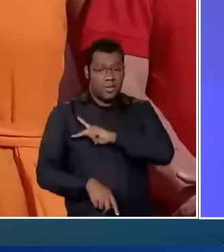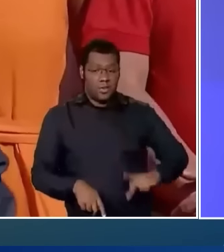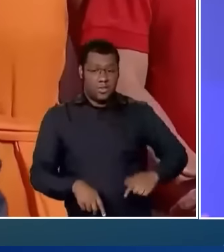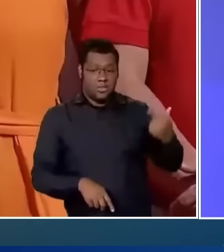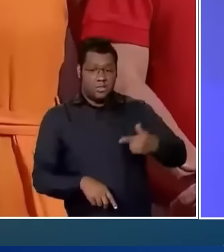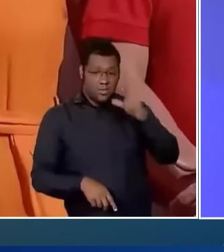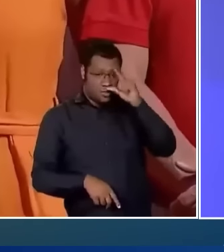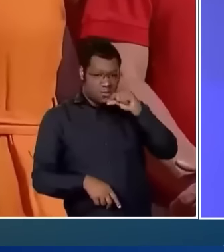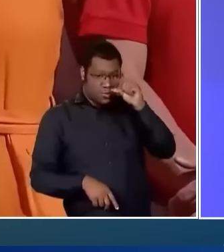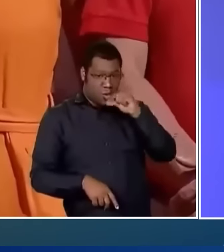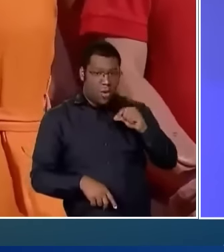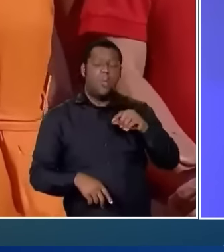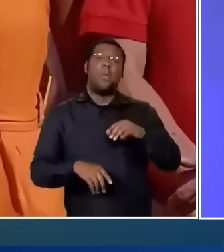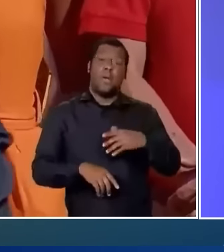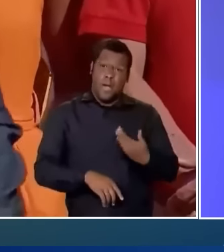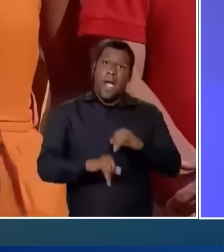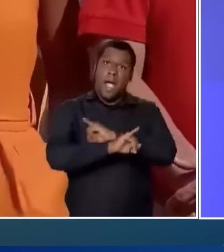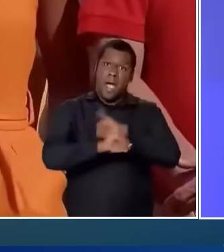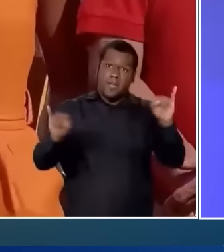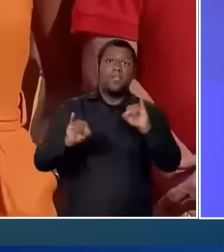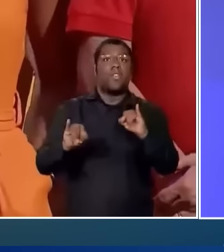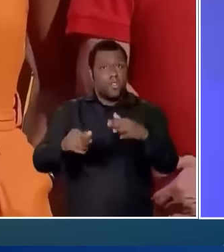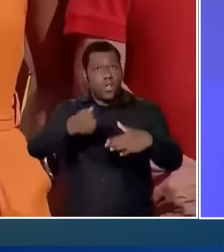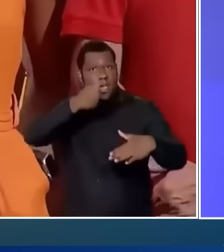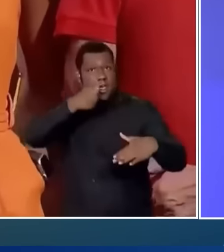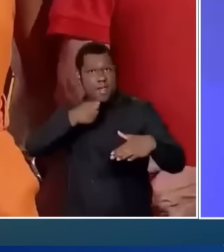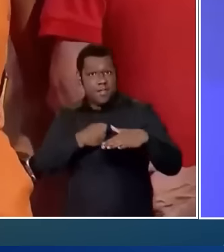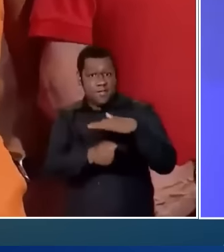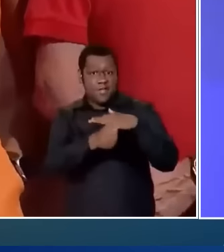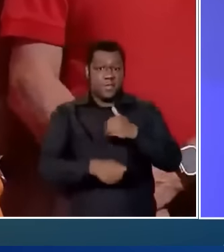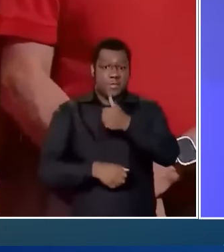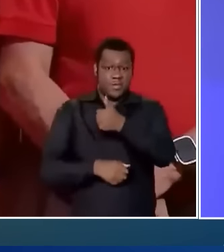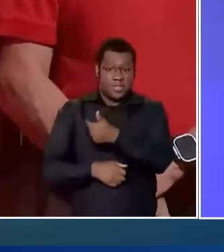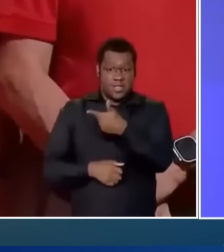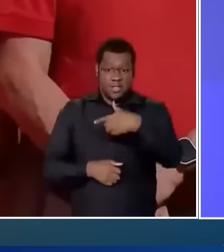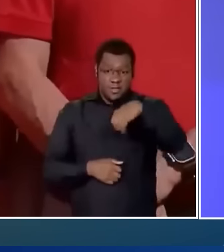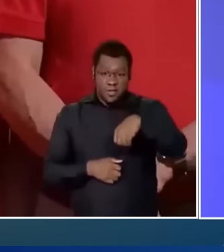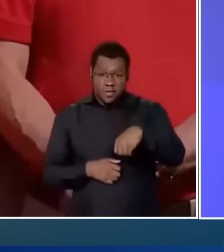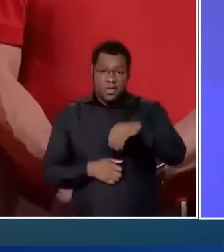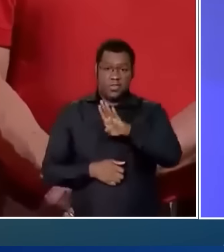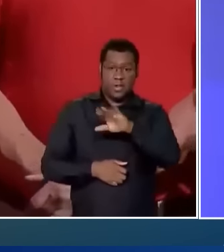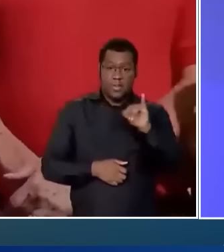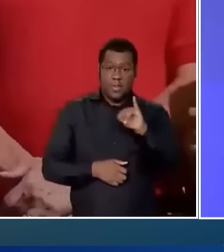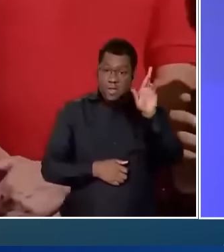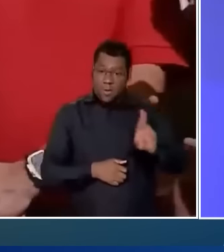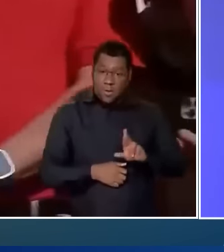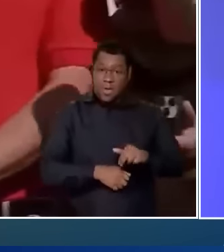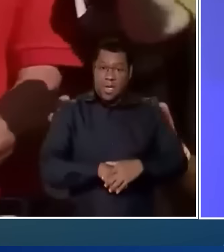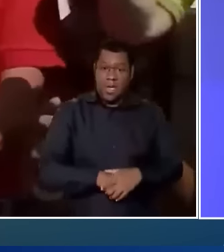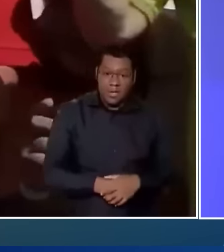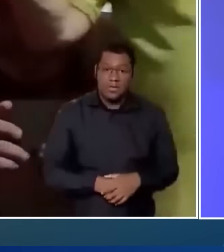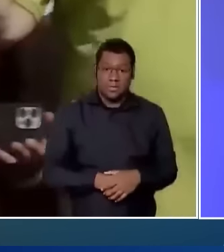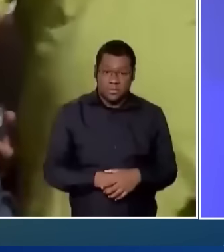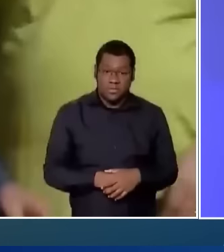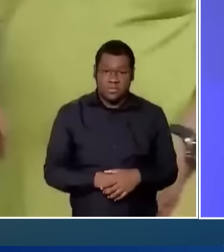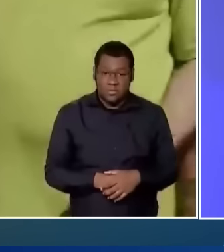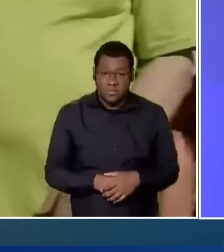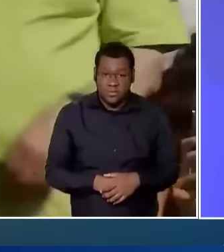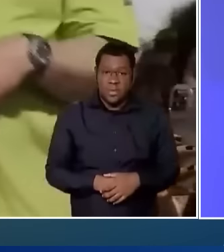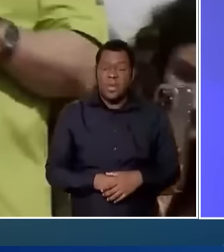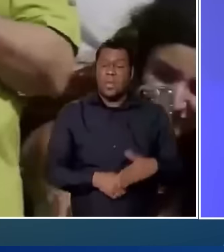de endereçar esse novo paradigma? Algumas coisas, a meu ver, estão muito claras. Você tem uma questão da segurança pública, que a gente